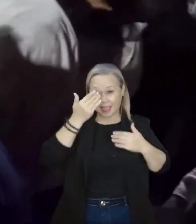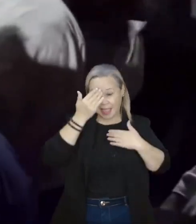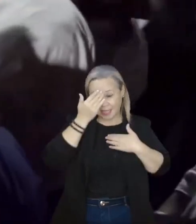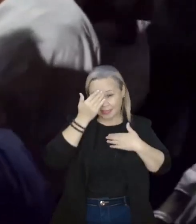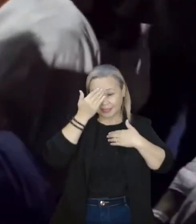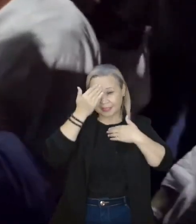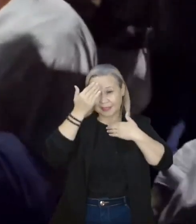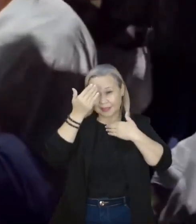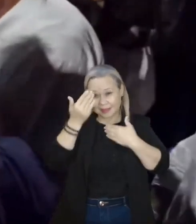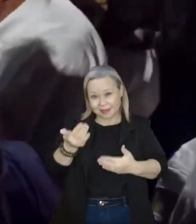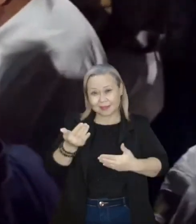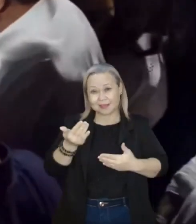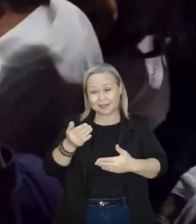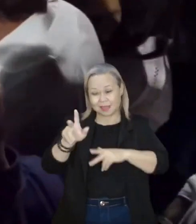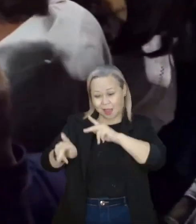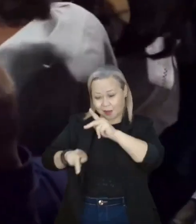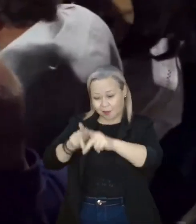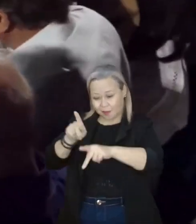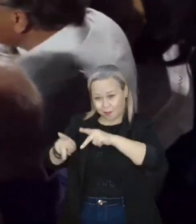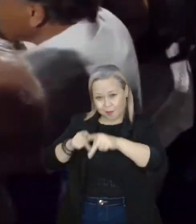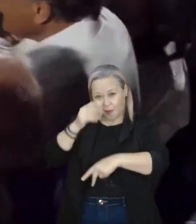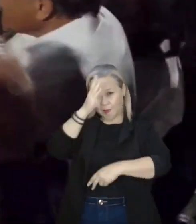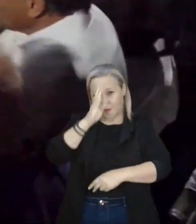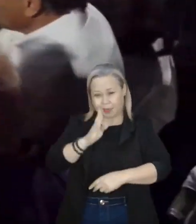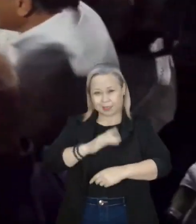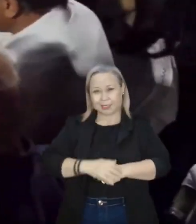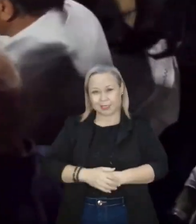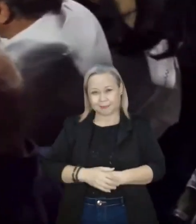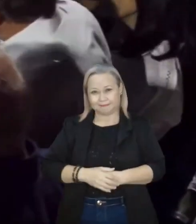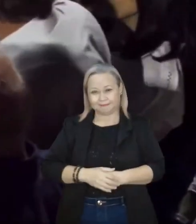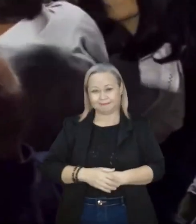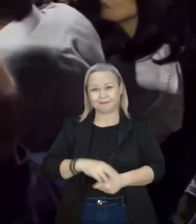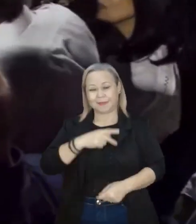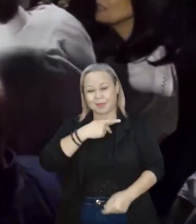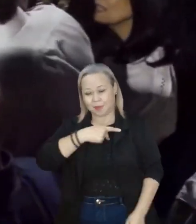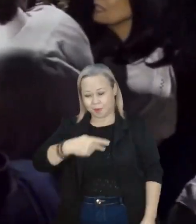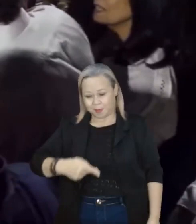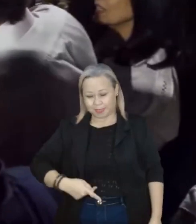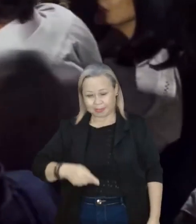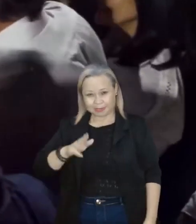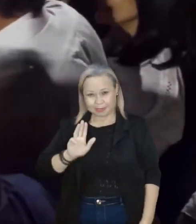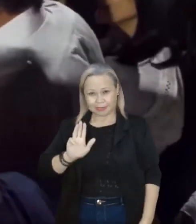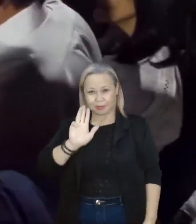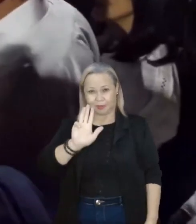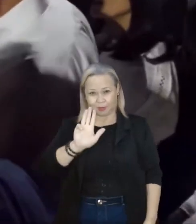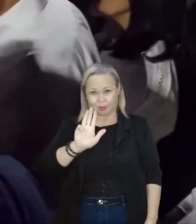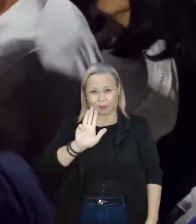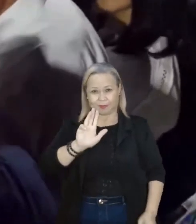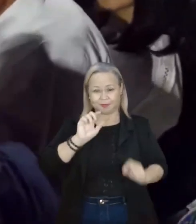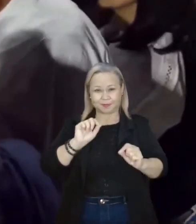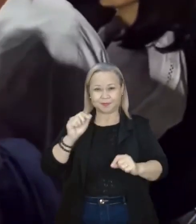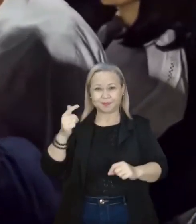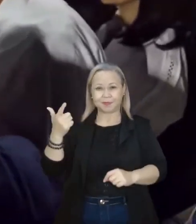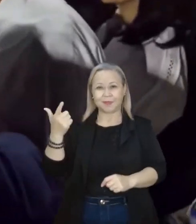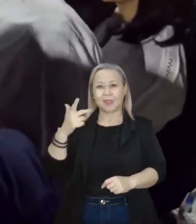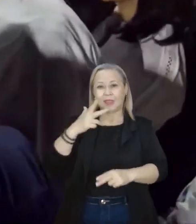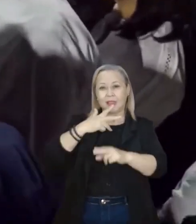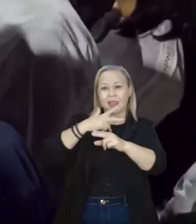Agradecer ao povo brasileiro. E o presidente Lula ganhou com